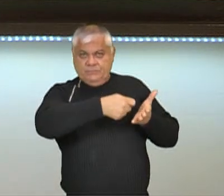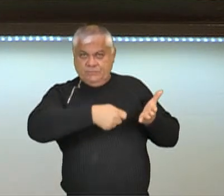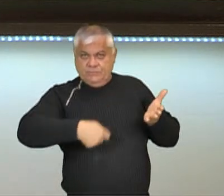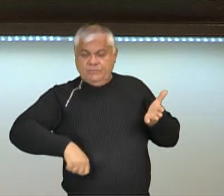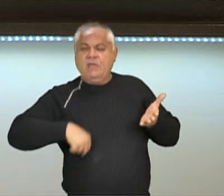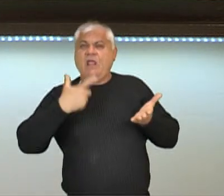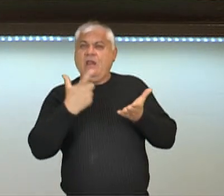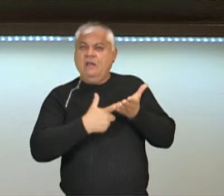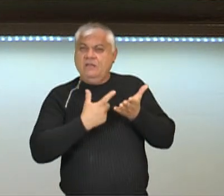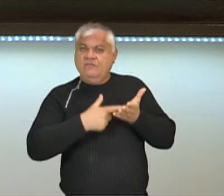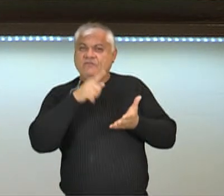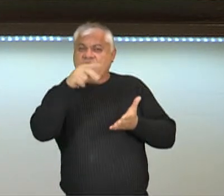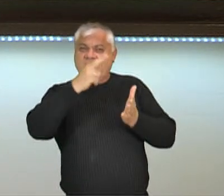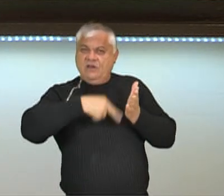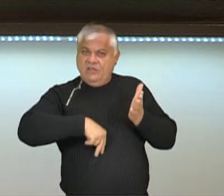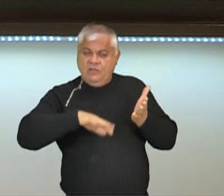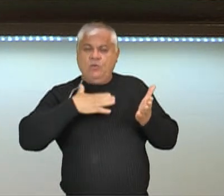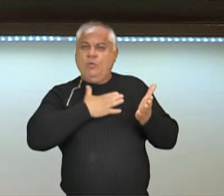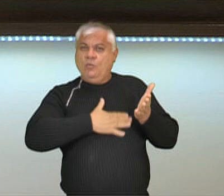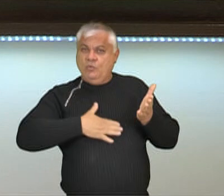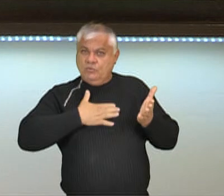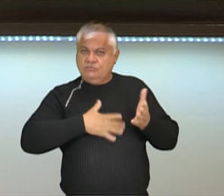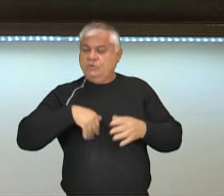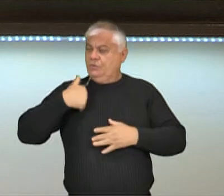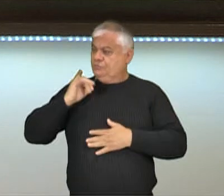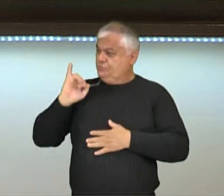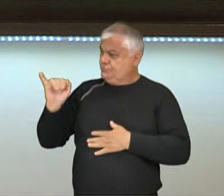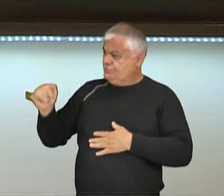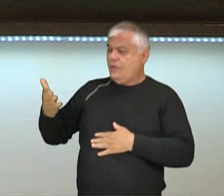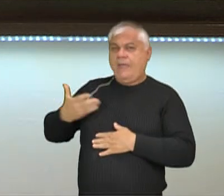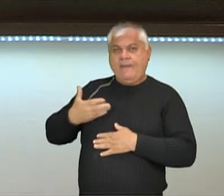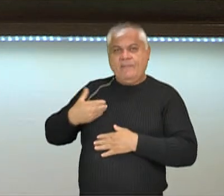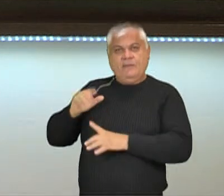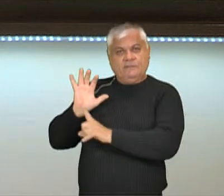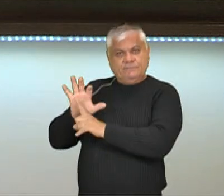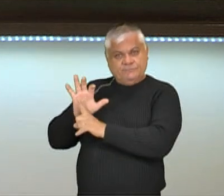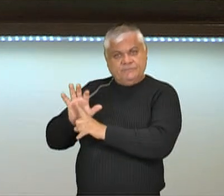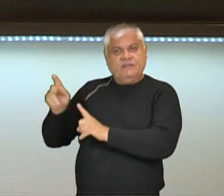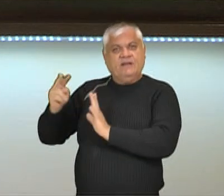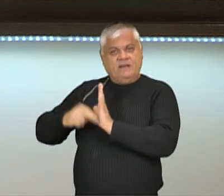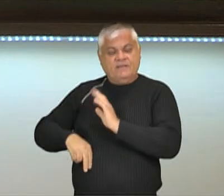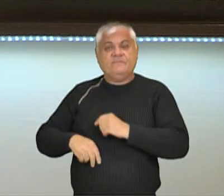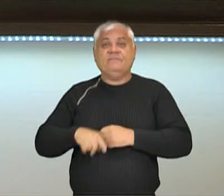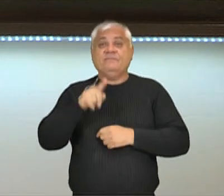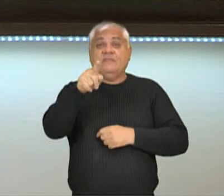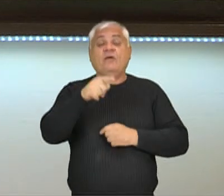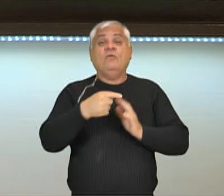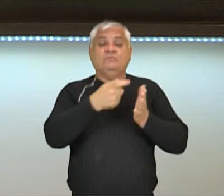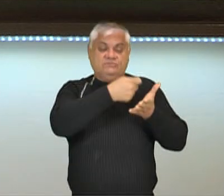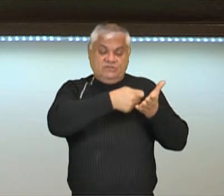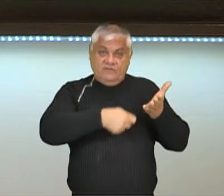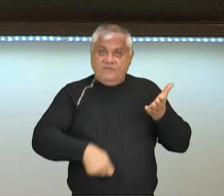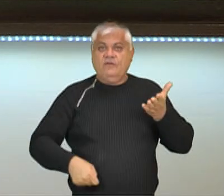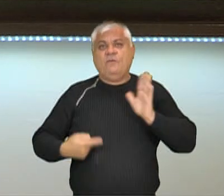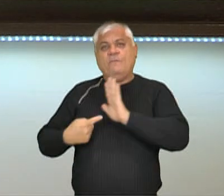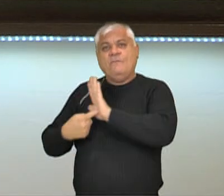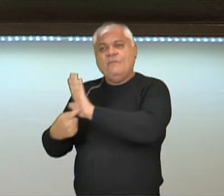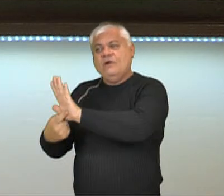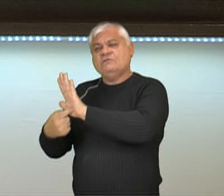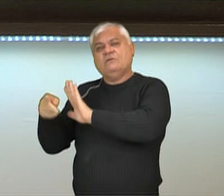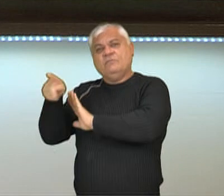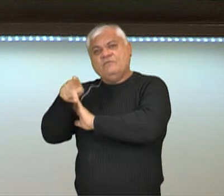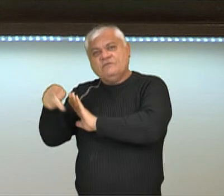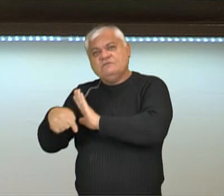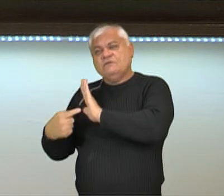você gostou? Então, você vai pegar esse texto que você escreveu e vai compartilhar com o seu professor e com os